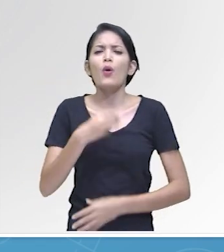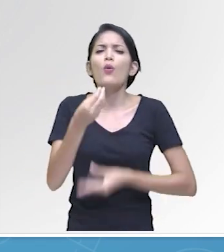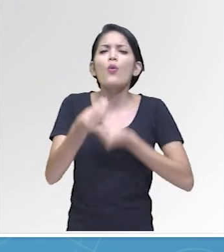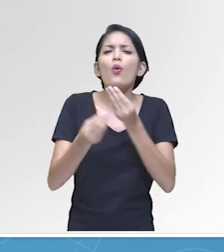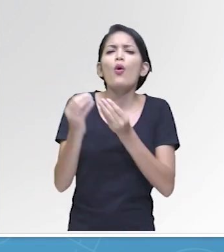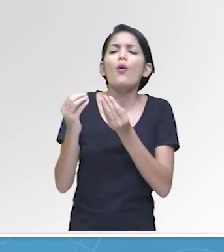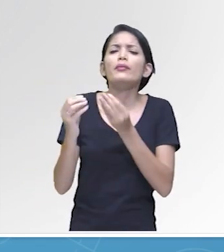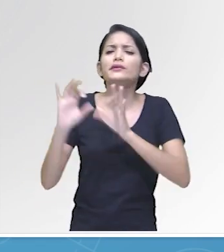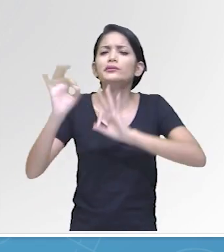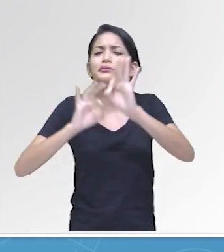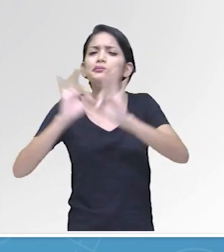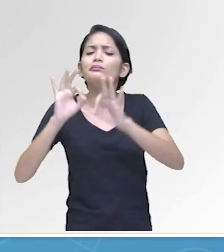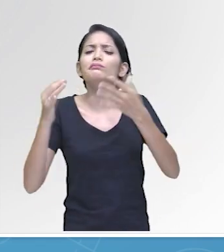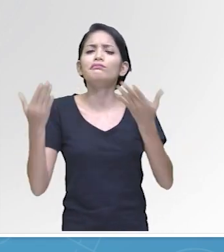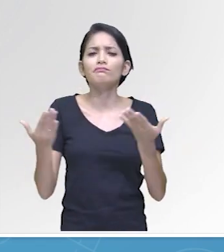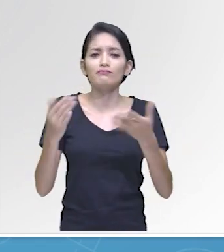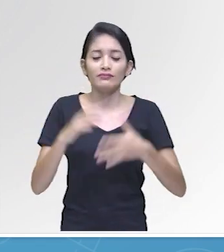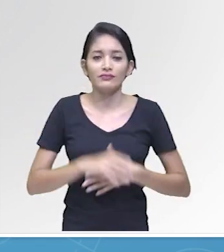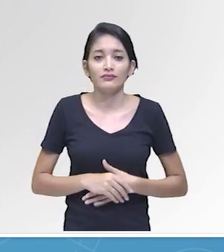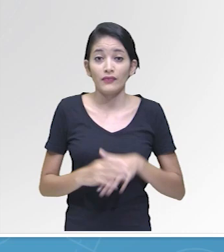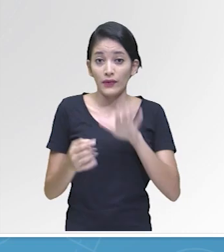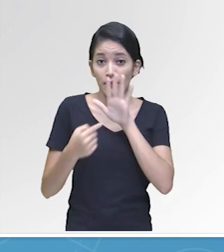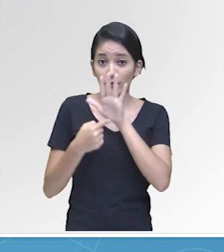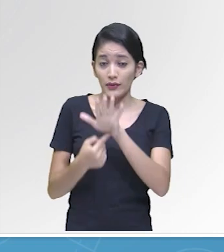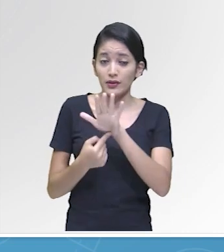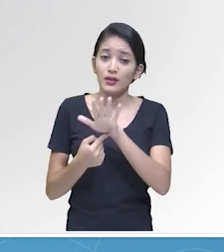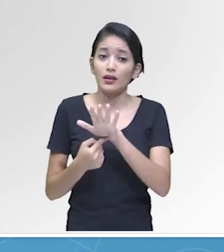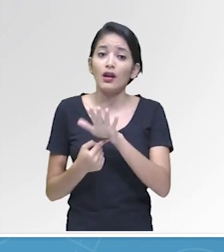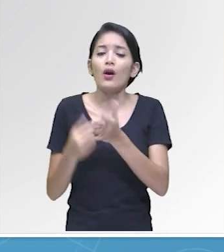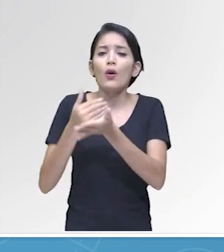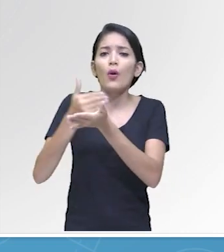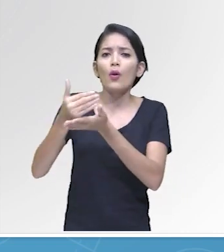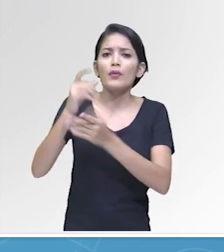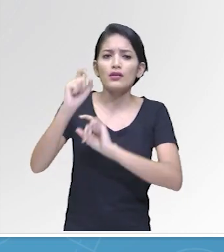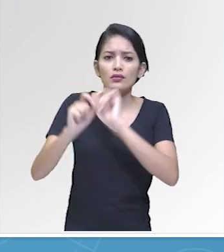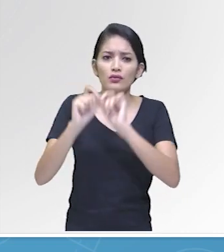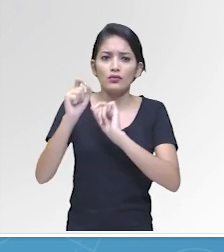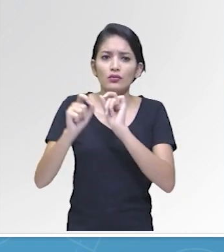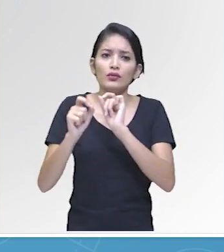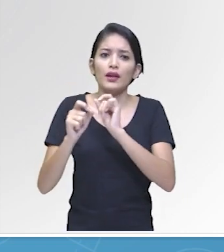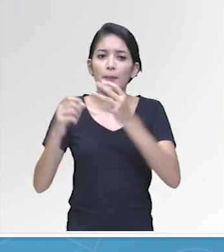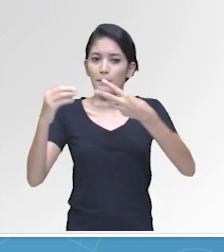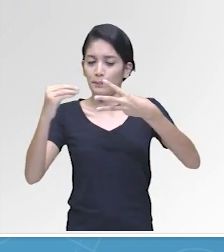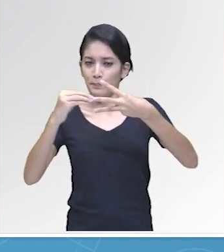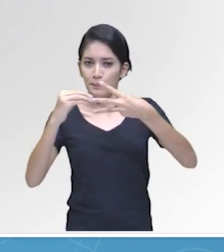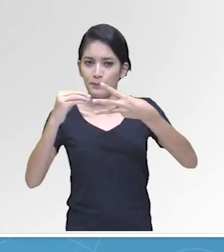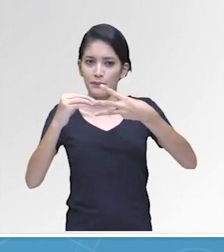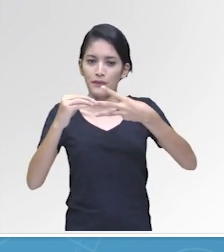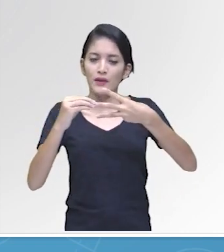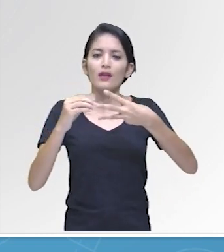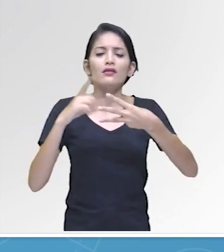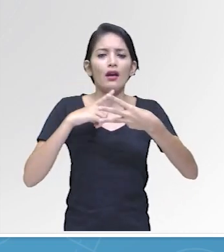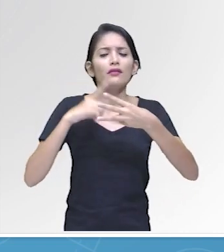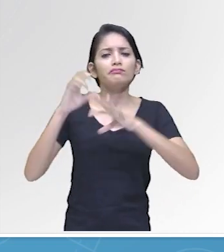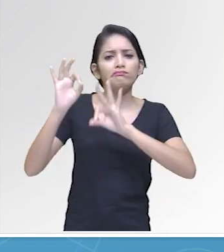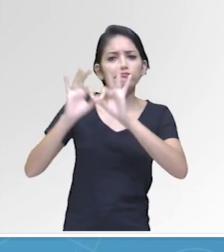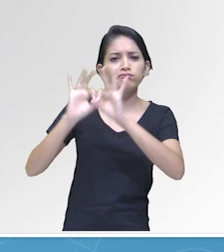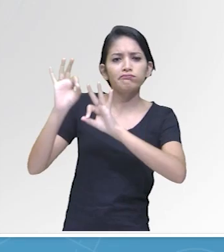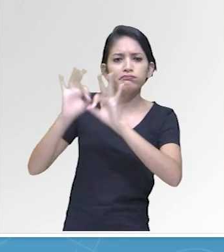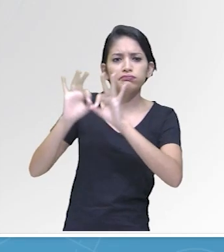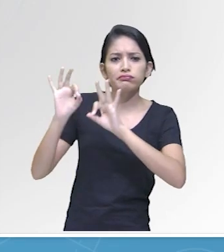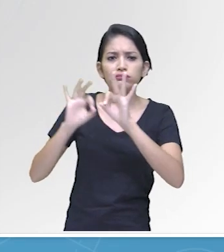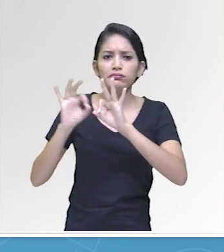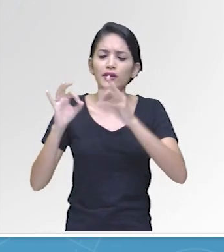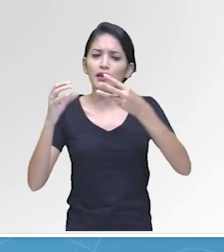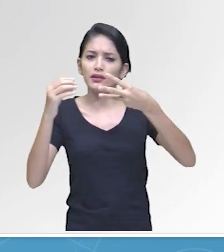organiza isso, professora? Então, eu vou mostrar para vocês. Tudo se inicia com uma célula, né? A gente tem o nível de organização, você tem uma